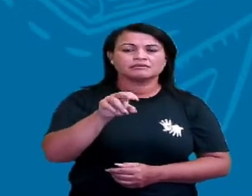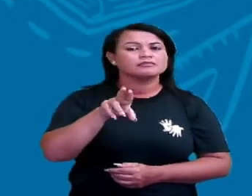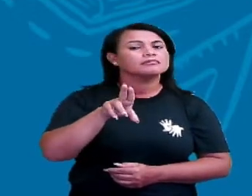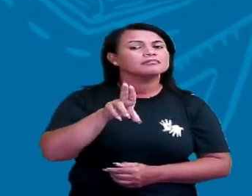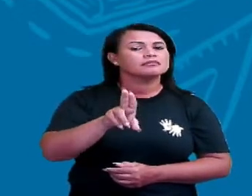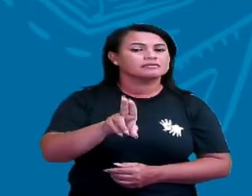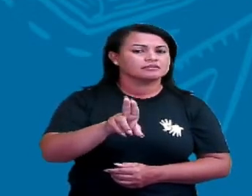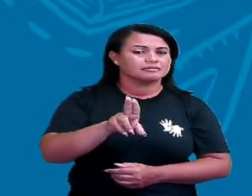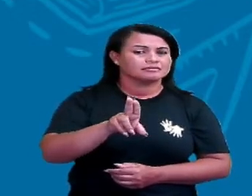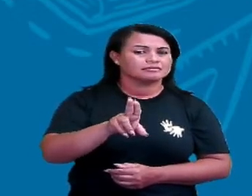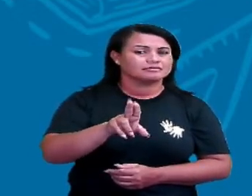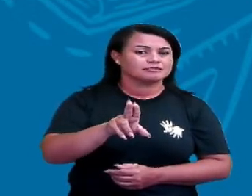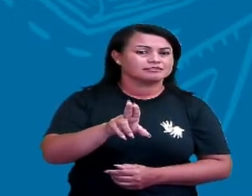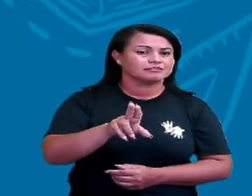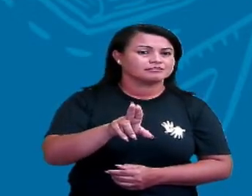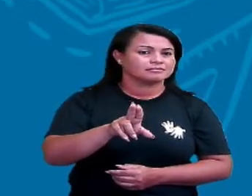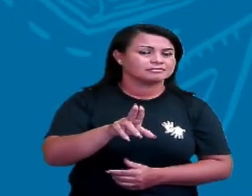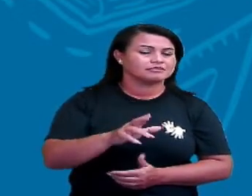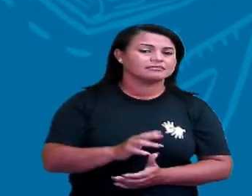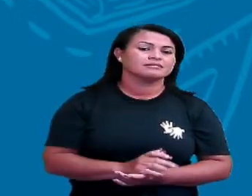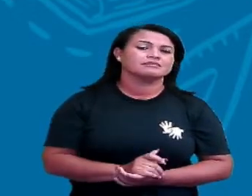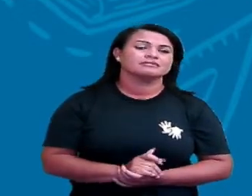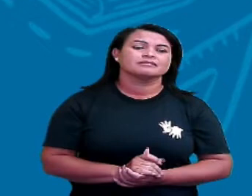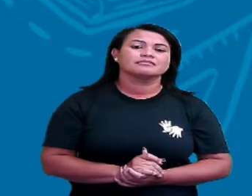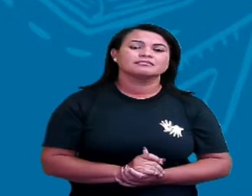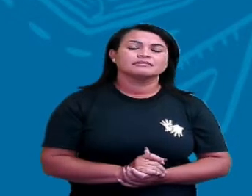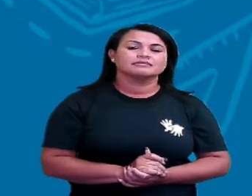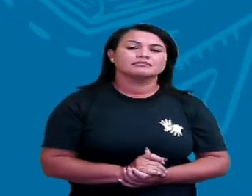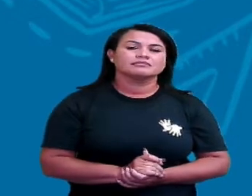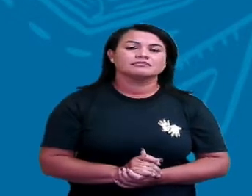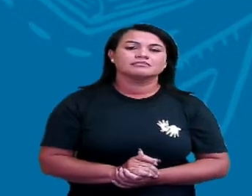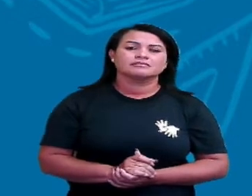O, U.